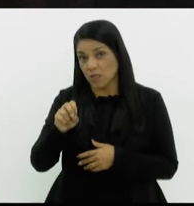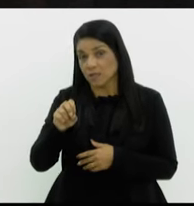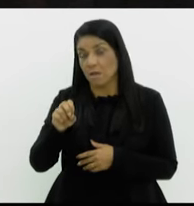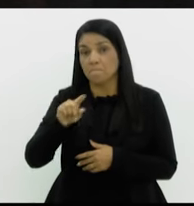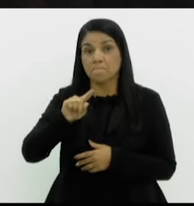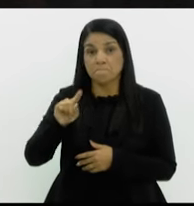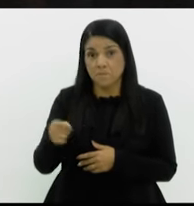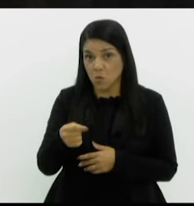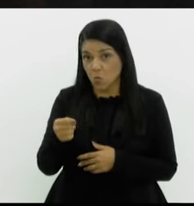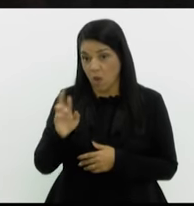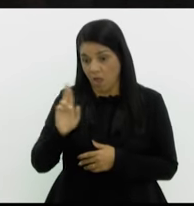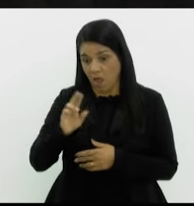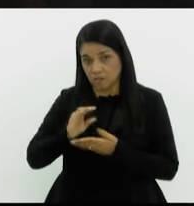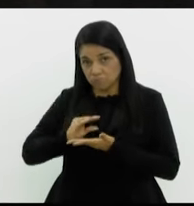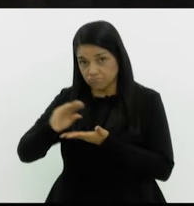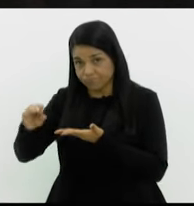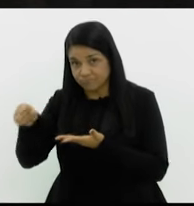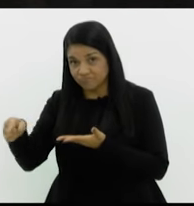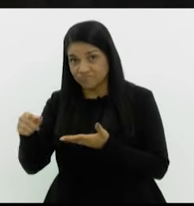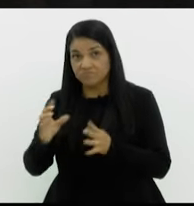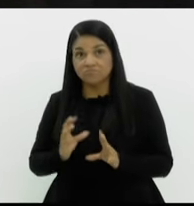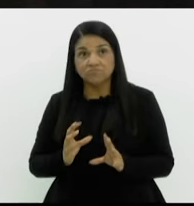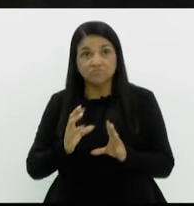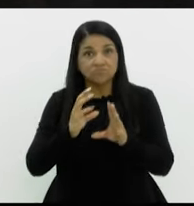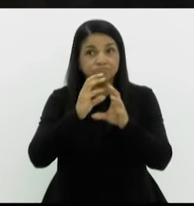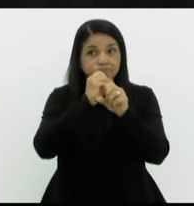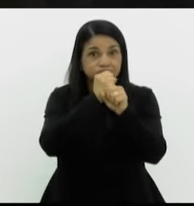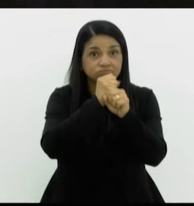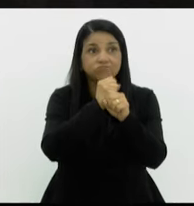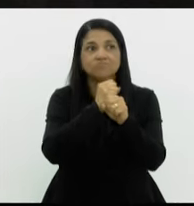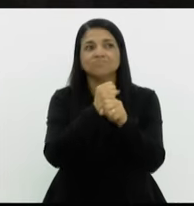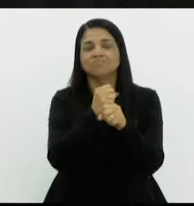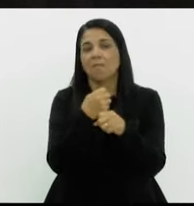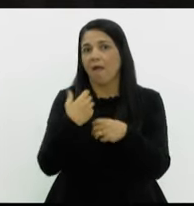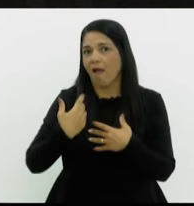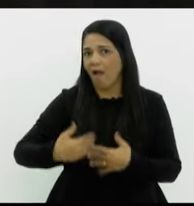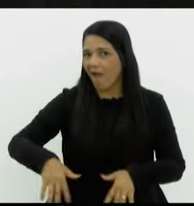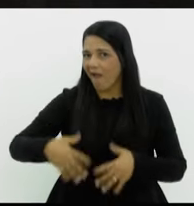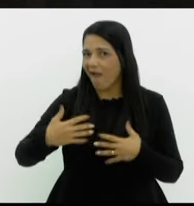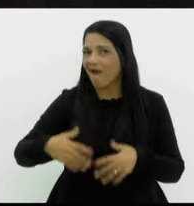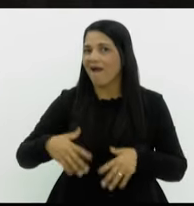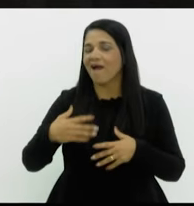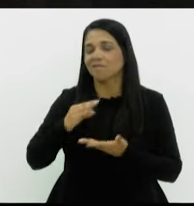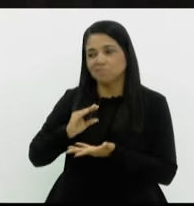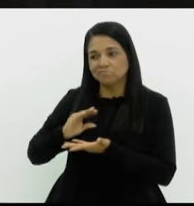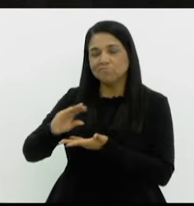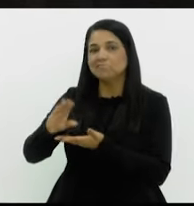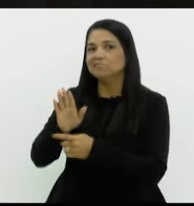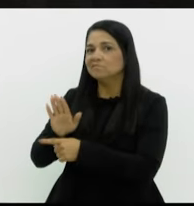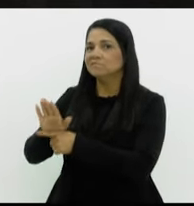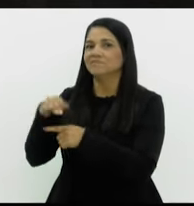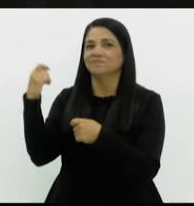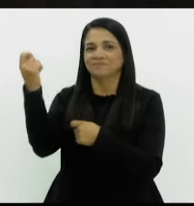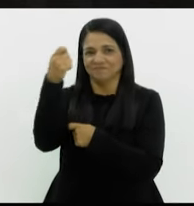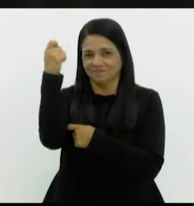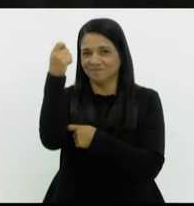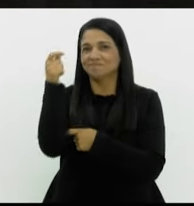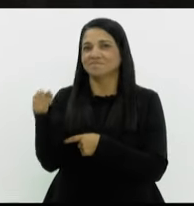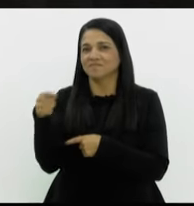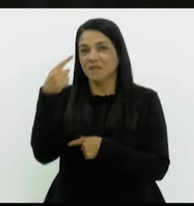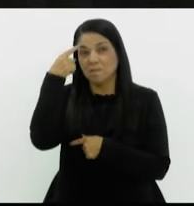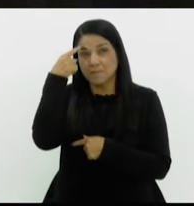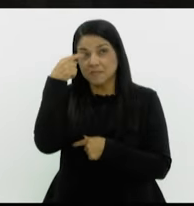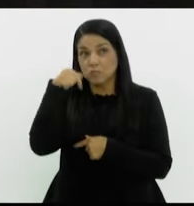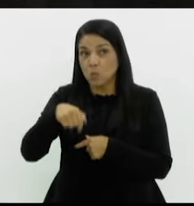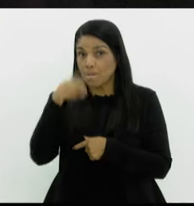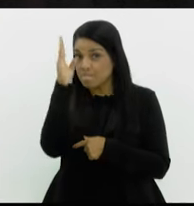de reais de doação. Teria um peso muito grande para dar esse pontapé inicial, pensando em termos de